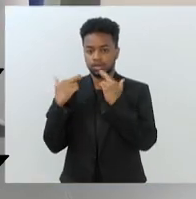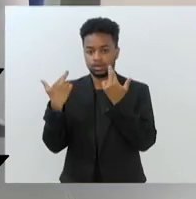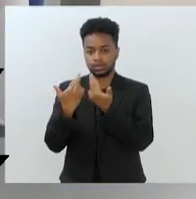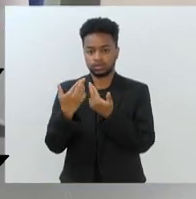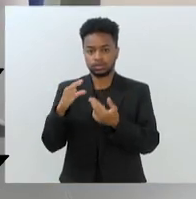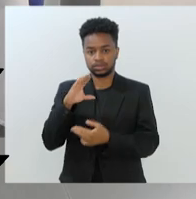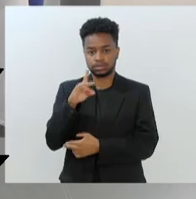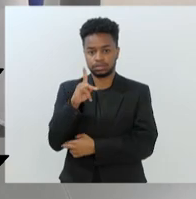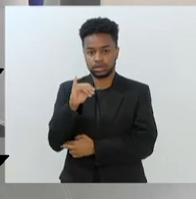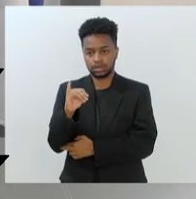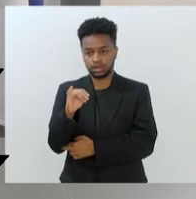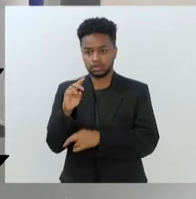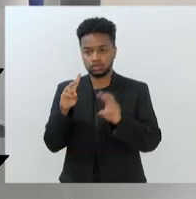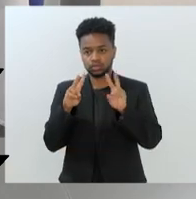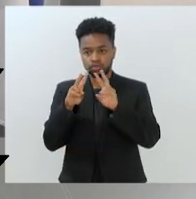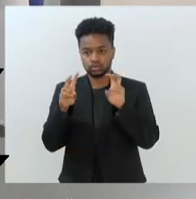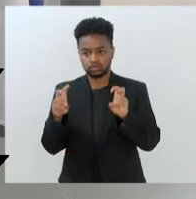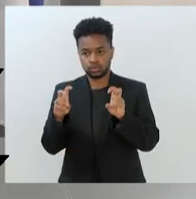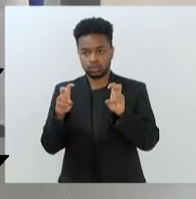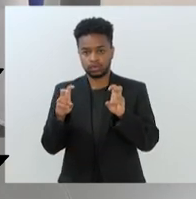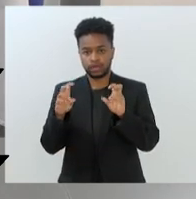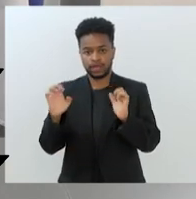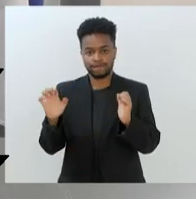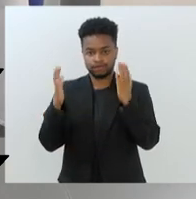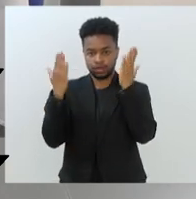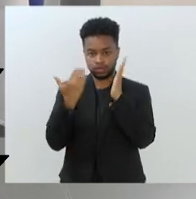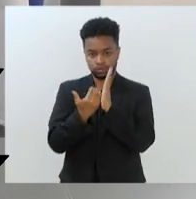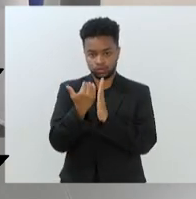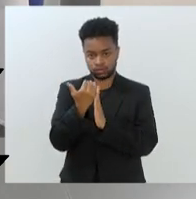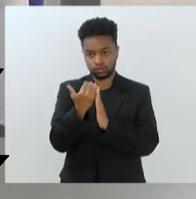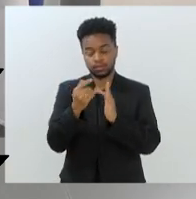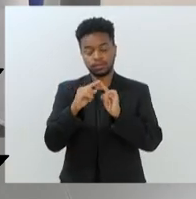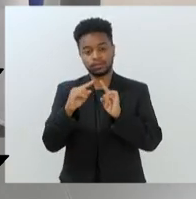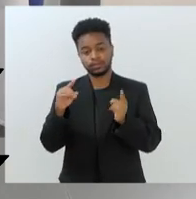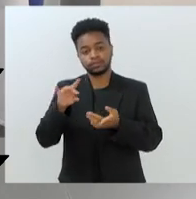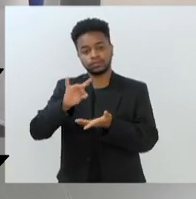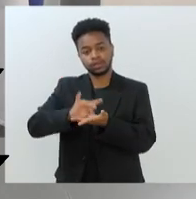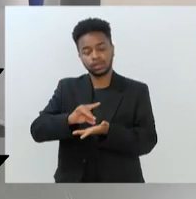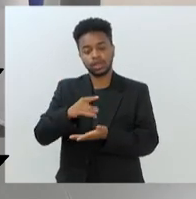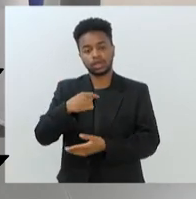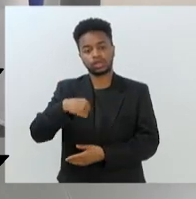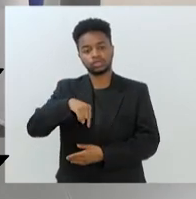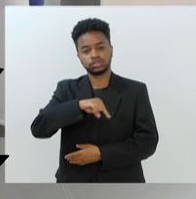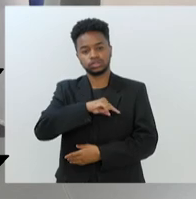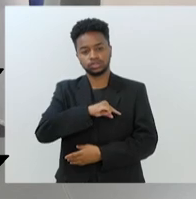CPI sobre o tema, a temática dos grandes eventos. Mas, na verdade, nós havíamos ali